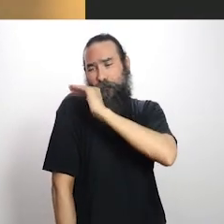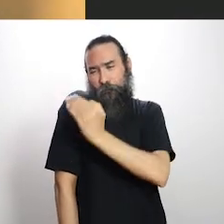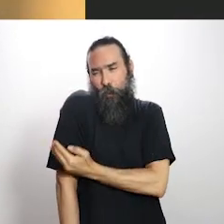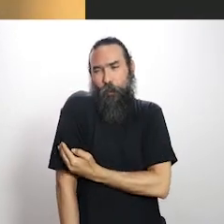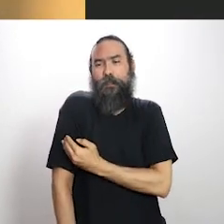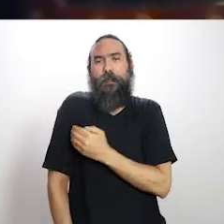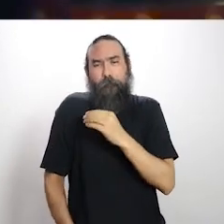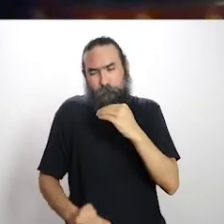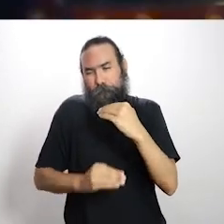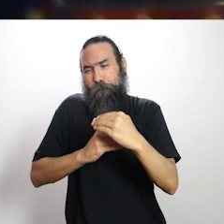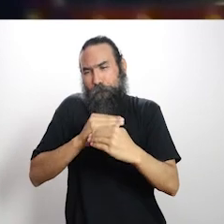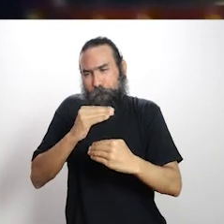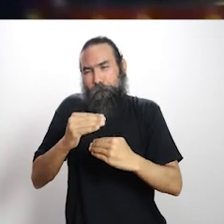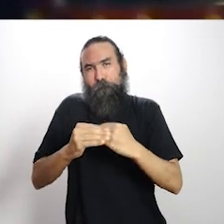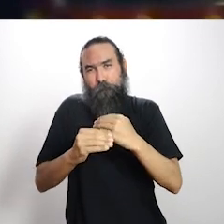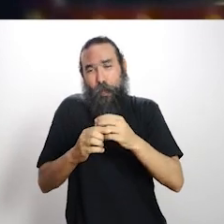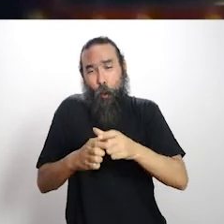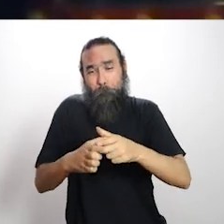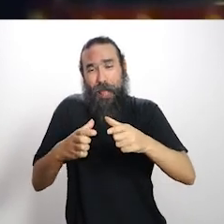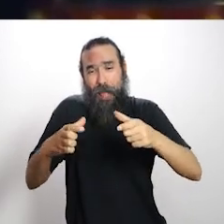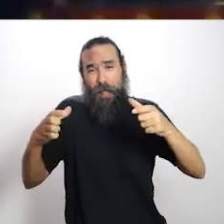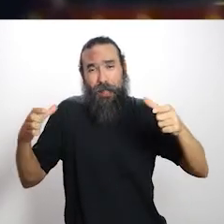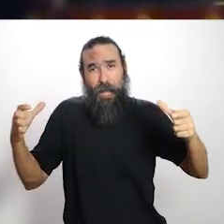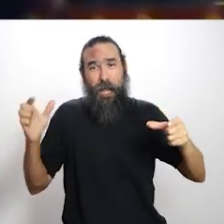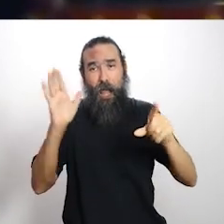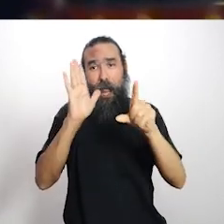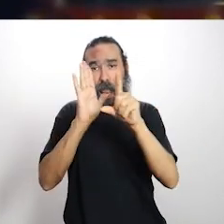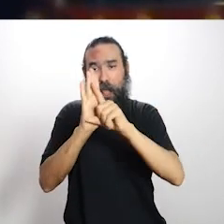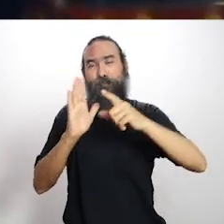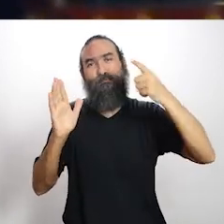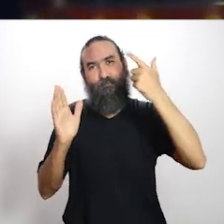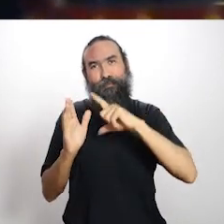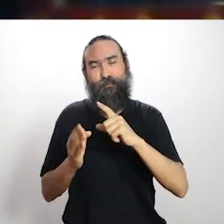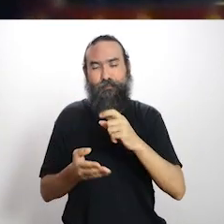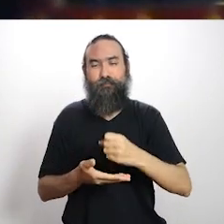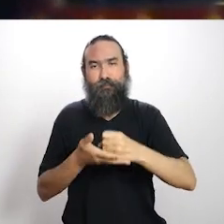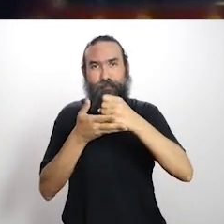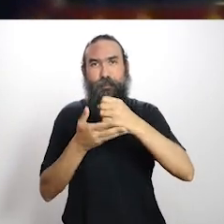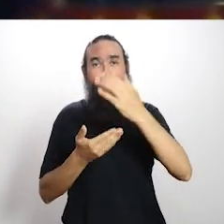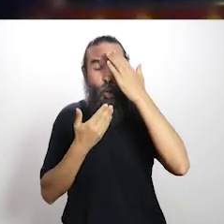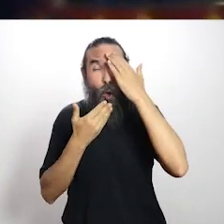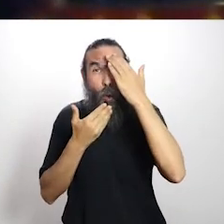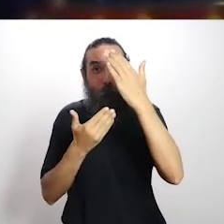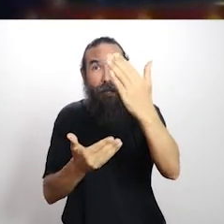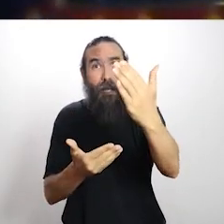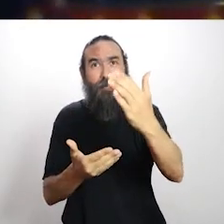sempre muito bom ouvir o nosso sempre ministro da cultura Juca Ferreira